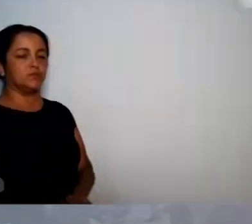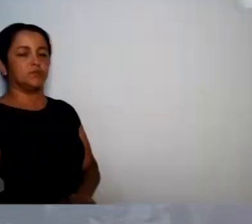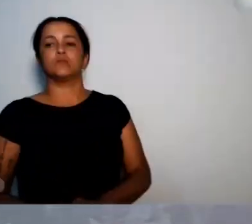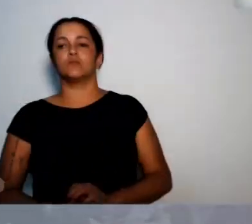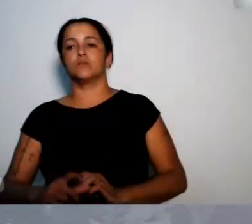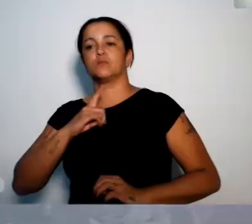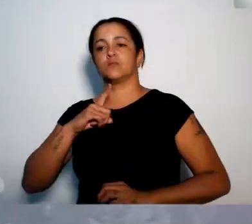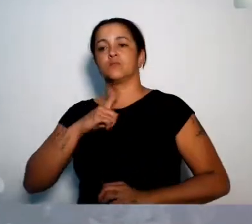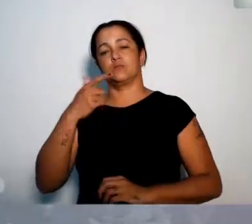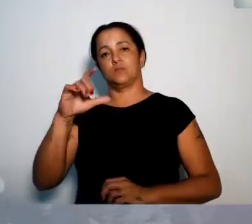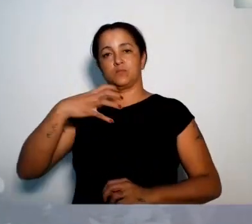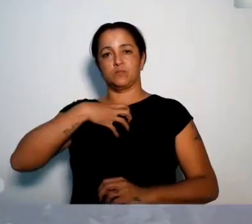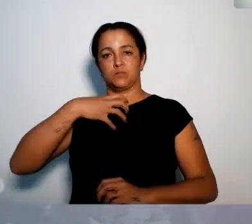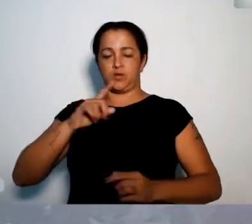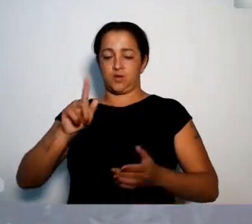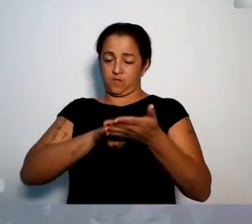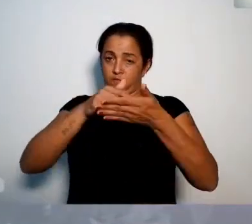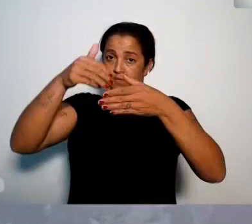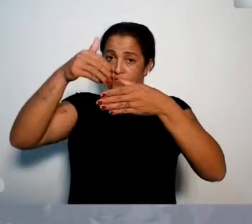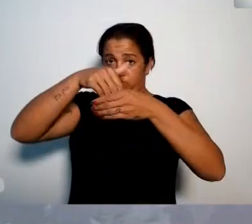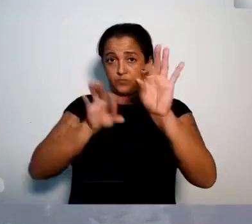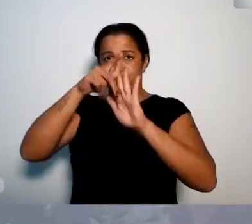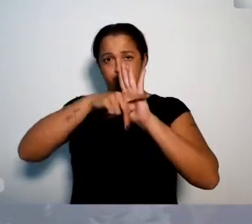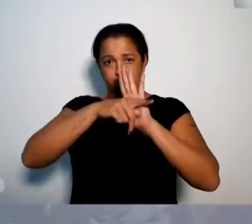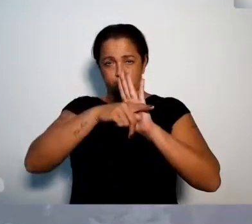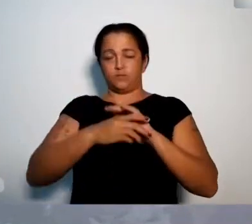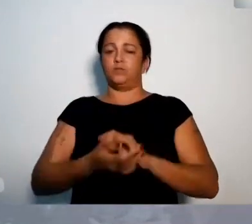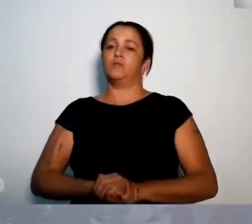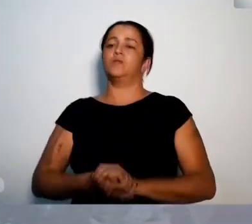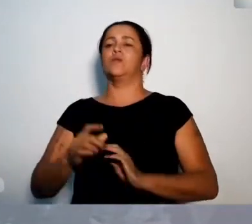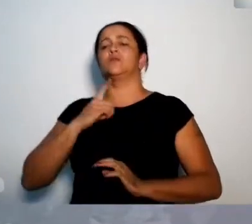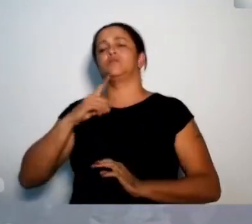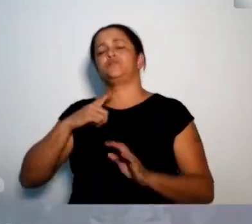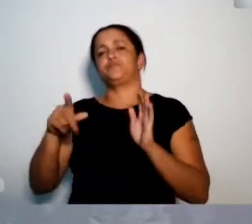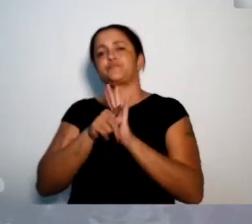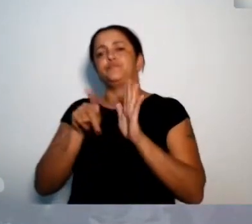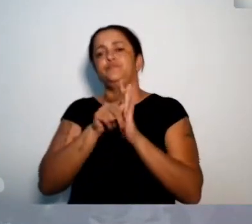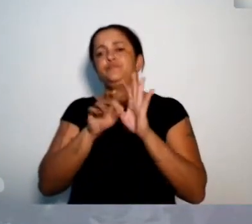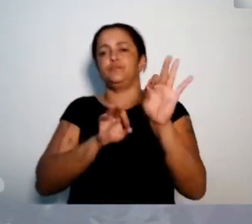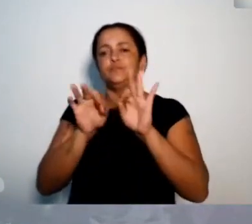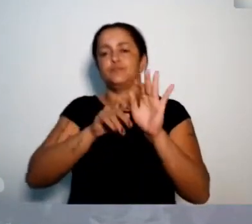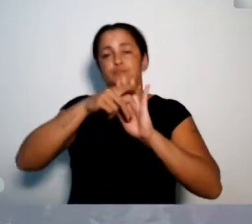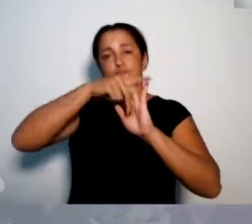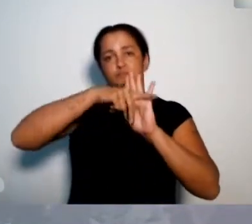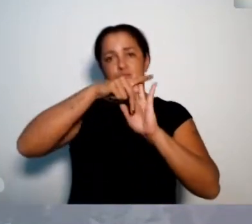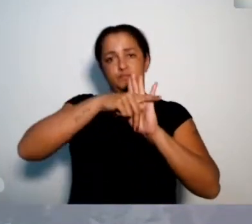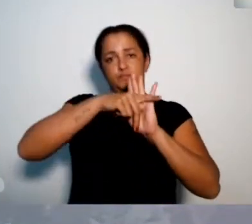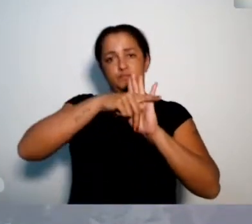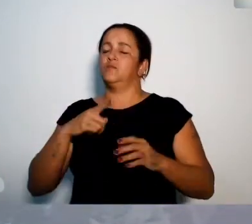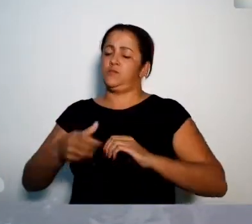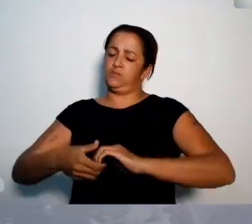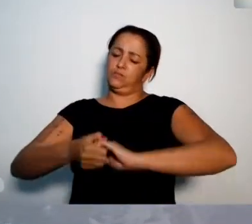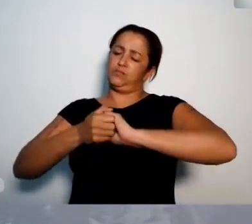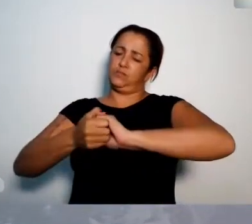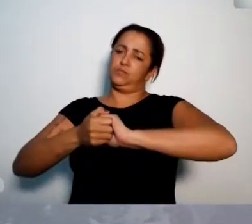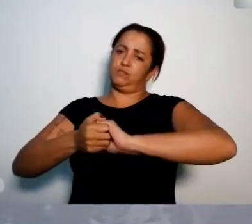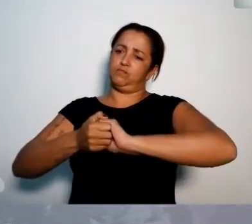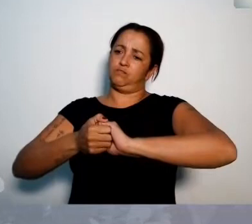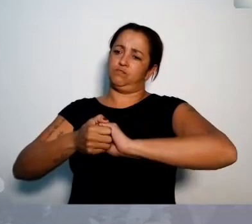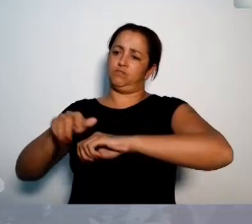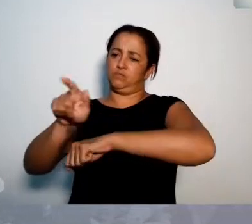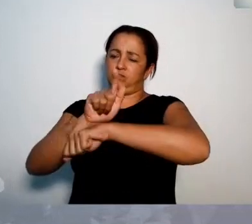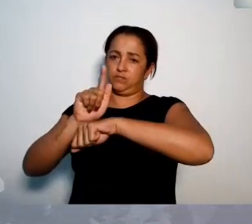projeto. Com relação à criação da Procuradoria, senhor presidente, eu quero cumprimentar a gestão, quero cumprimentar o